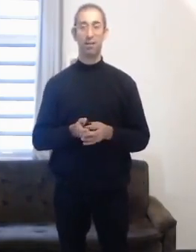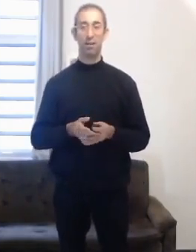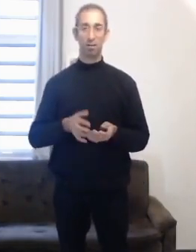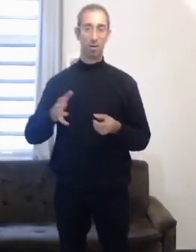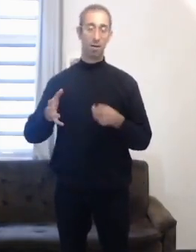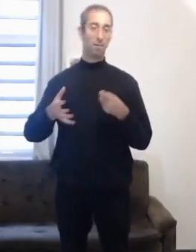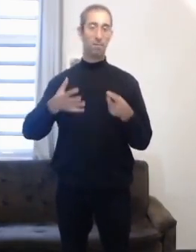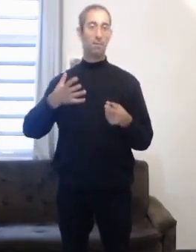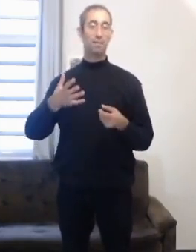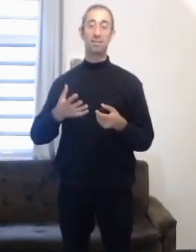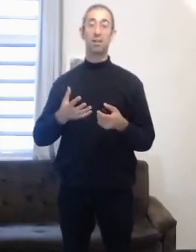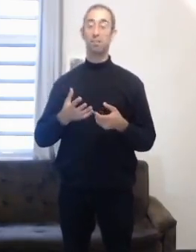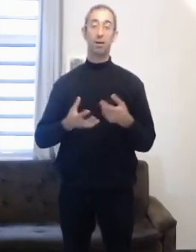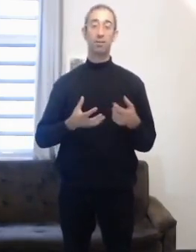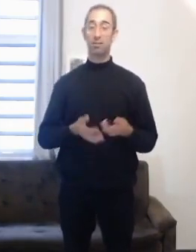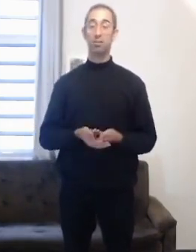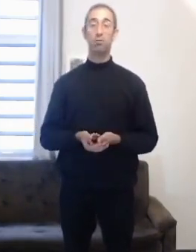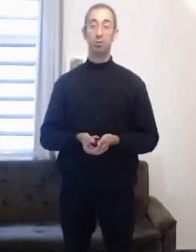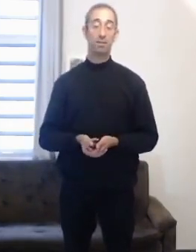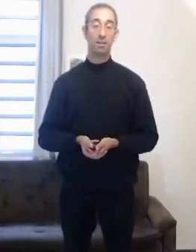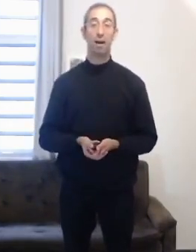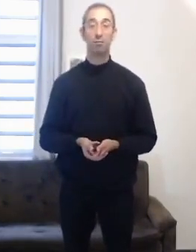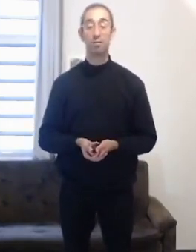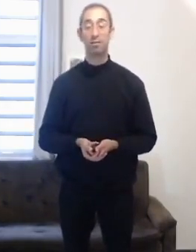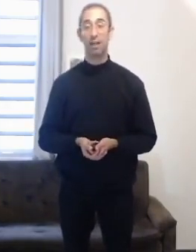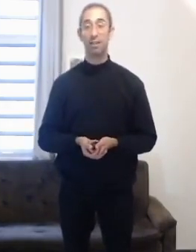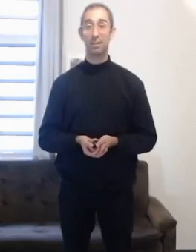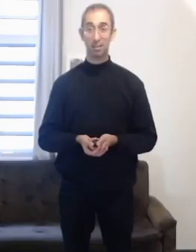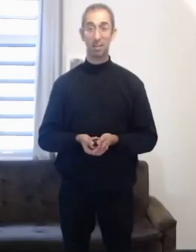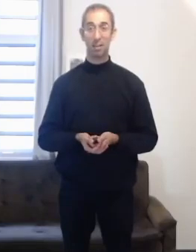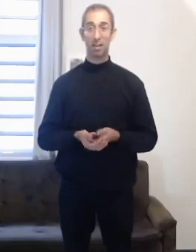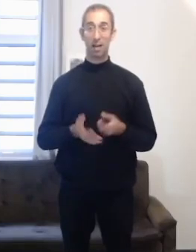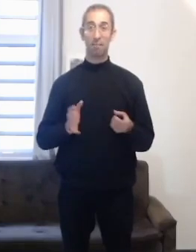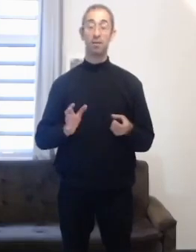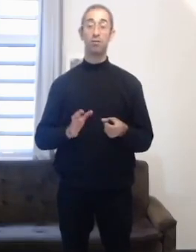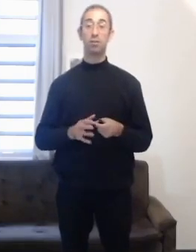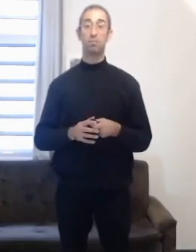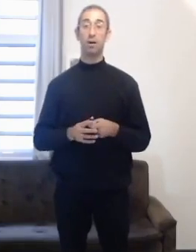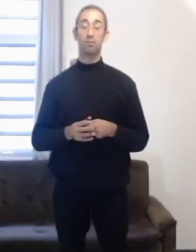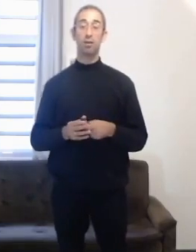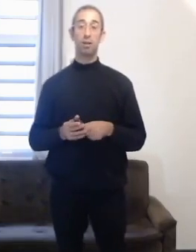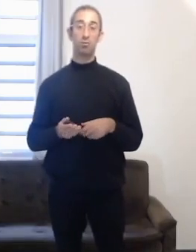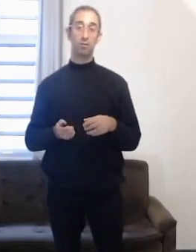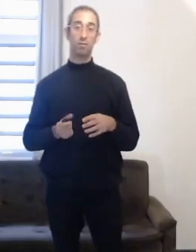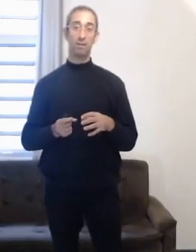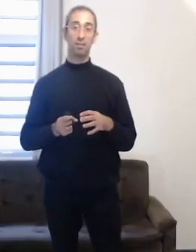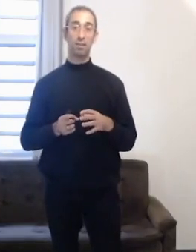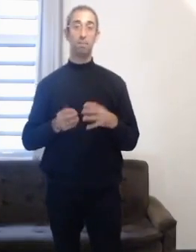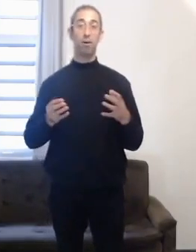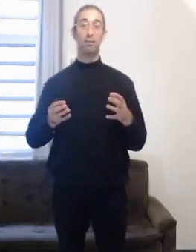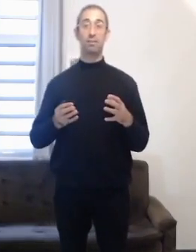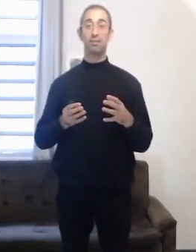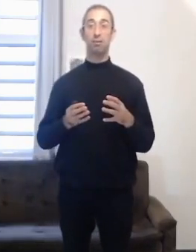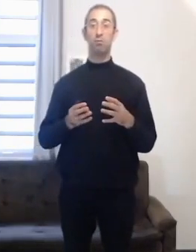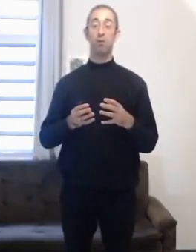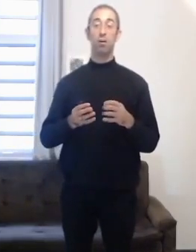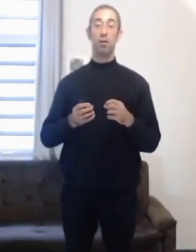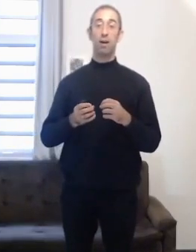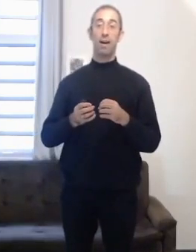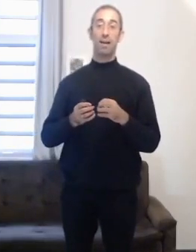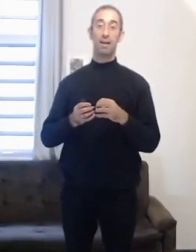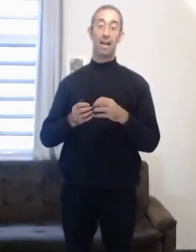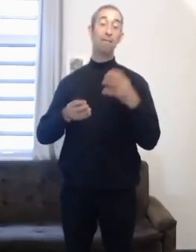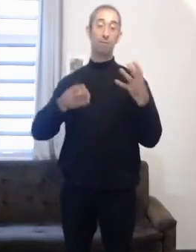né? Então, pensar assim que podem existir múltiplas causas. E aí, nesse caminho, a gente pode, inclusive, fazer hipóteses que